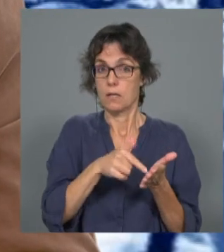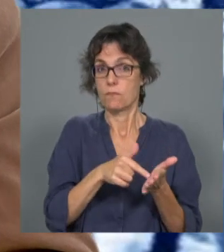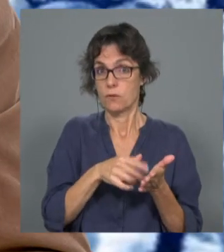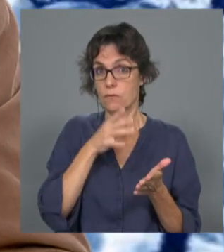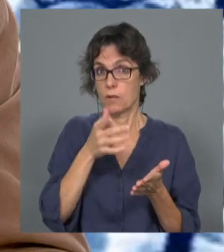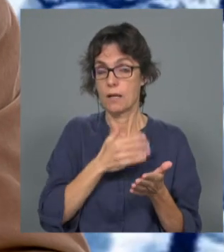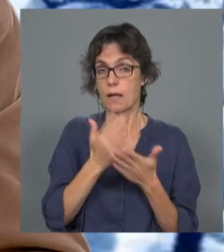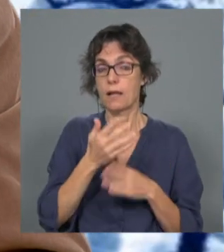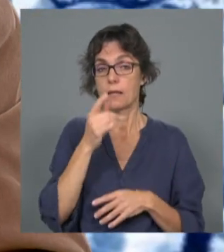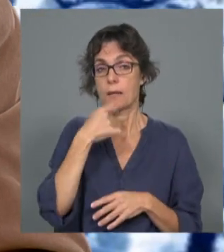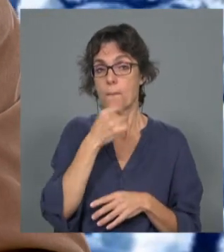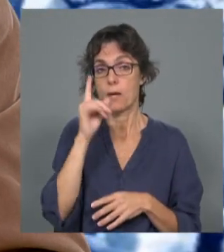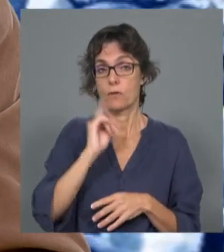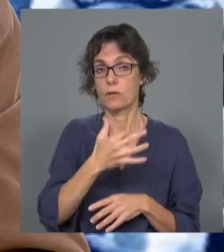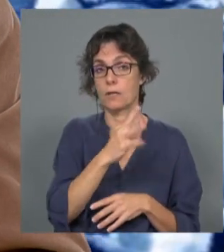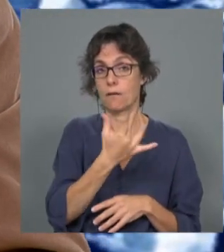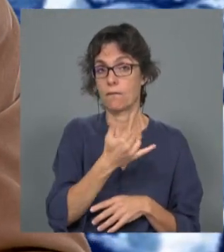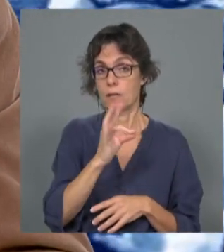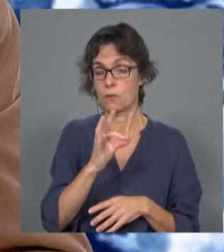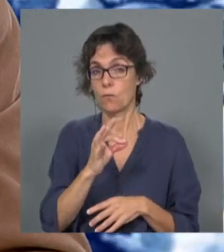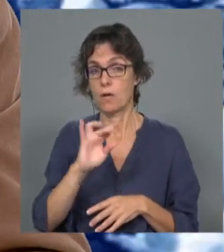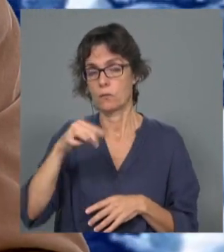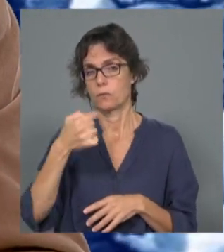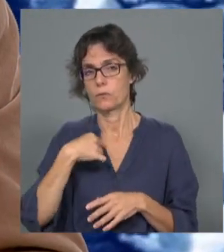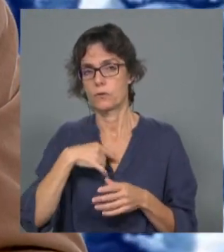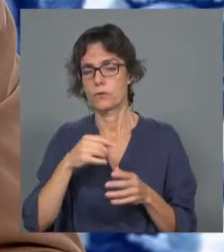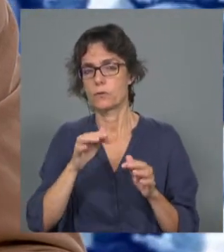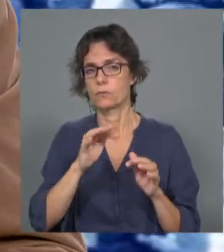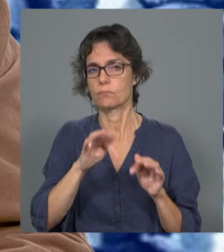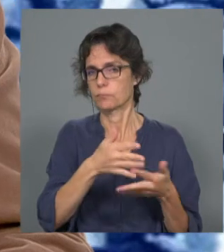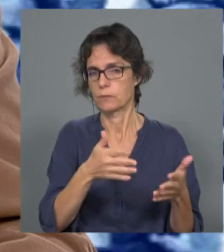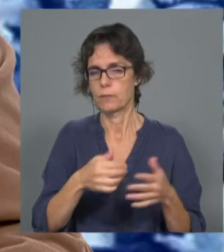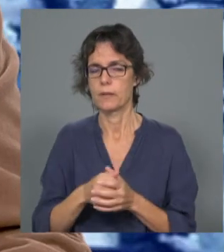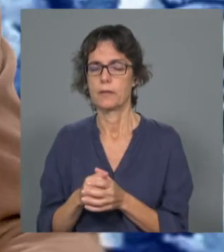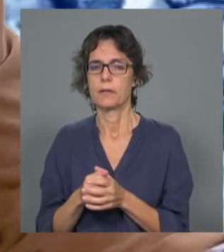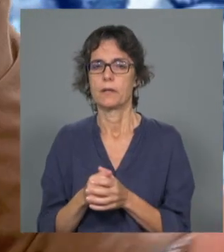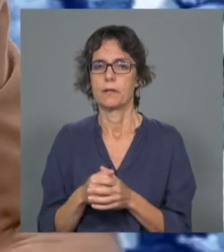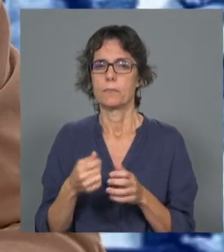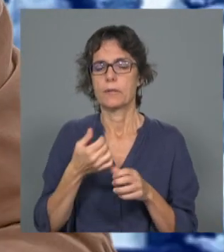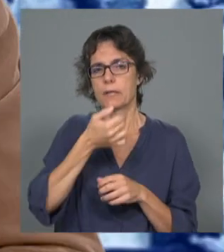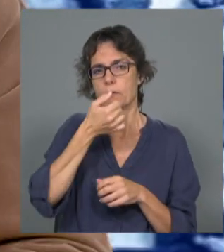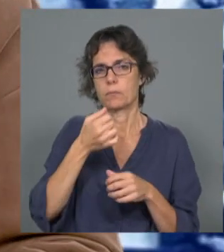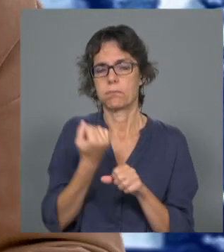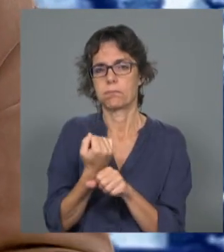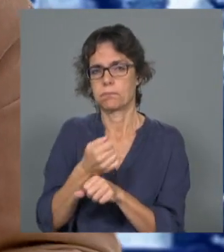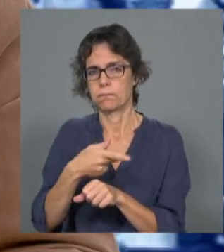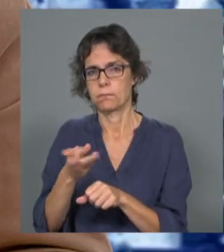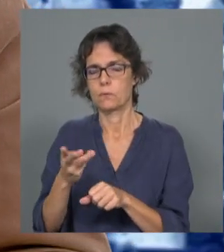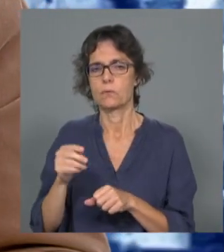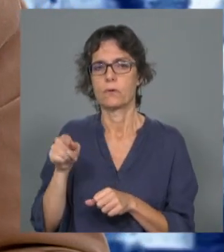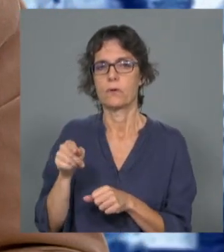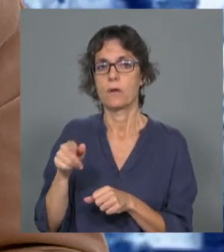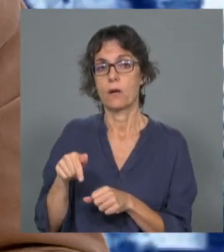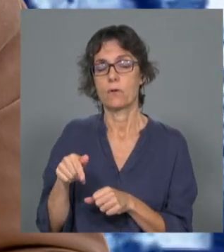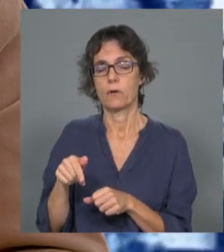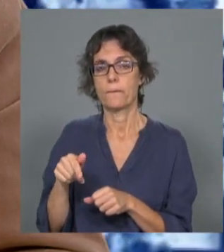maio, depois eu tive que entrar em conferências internacionais e assim, e agora retomei nesta nova série, uma nova série